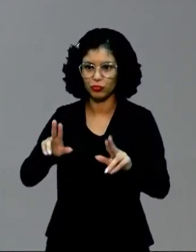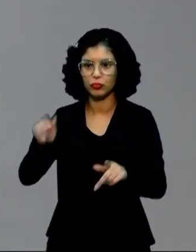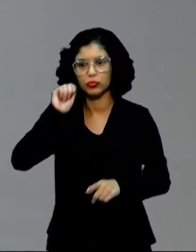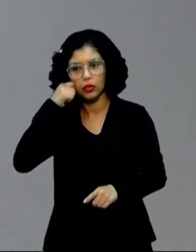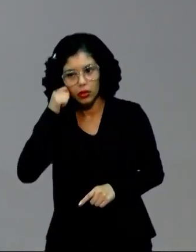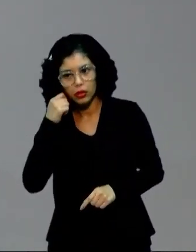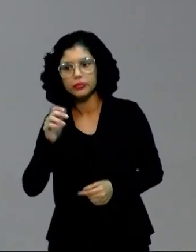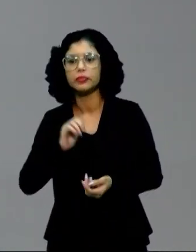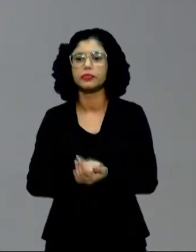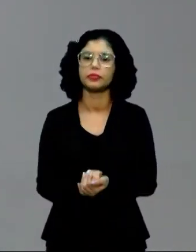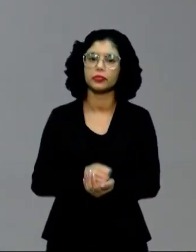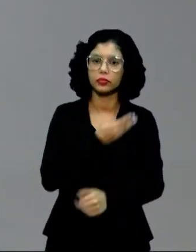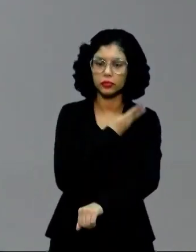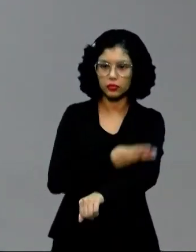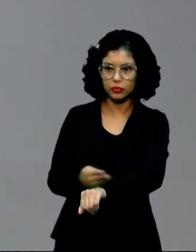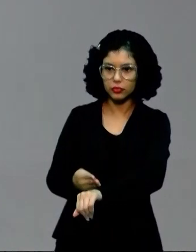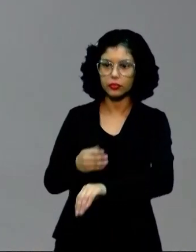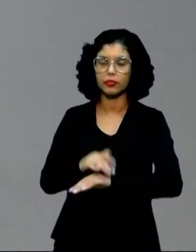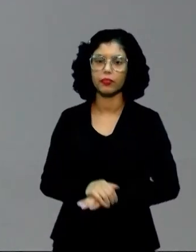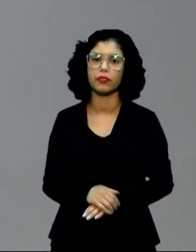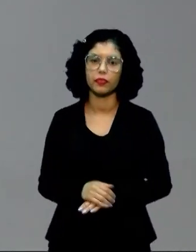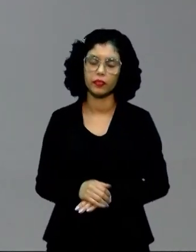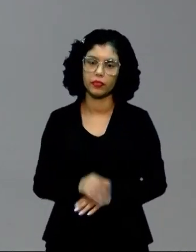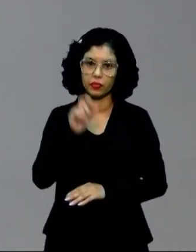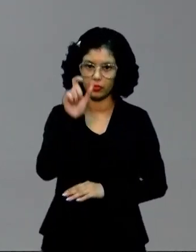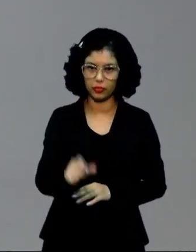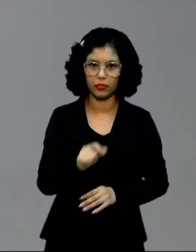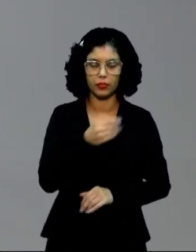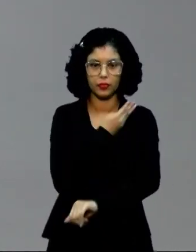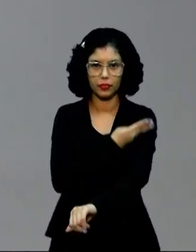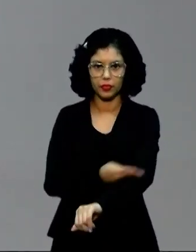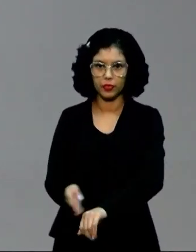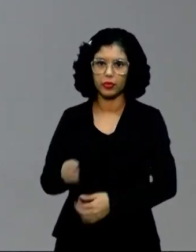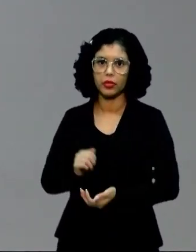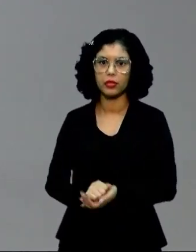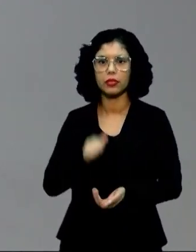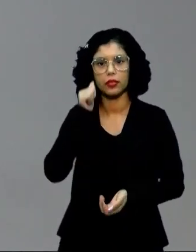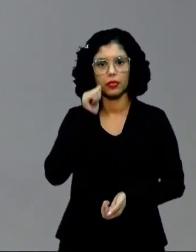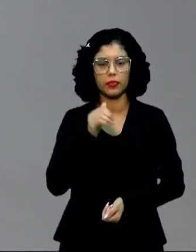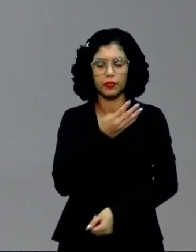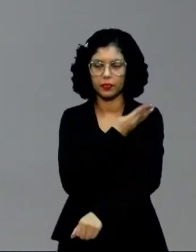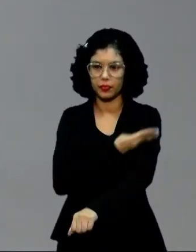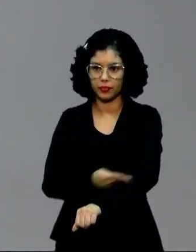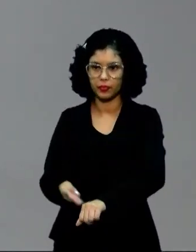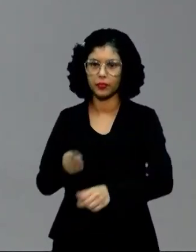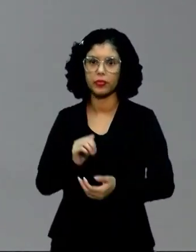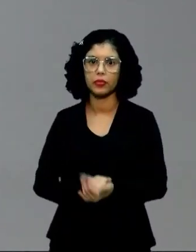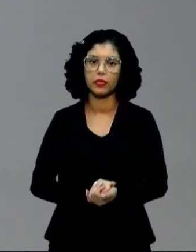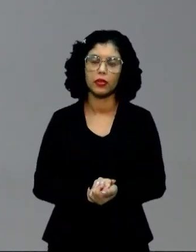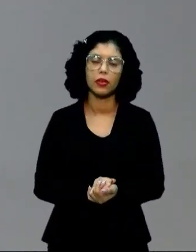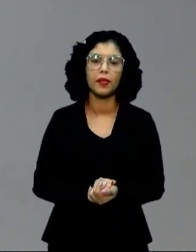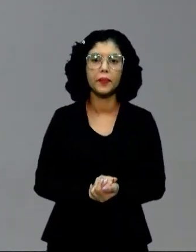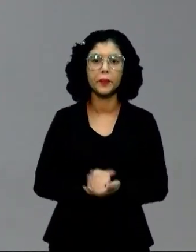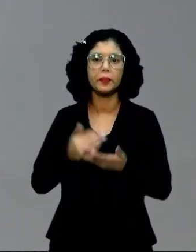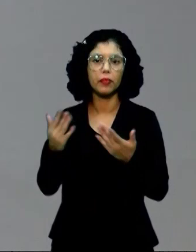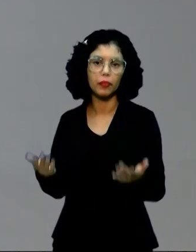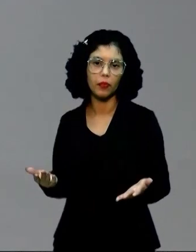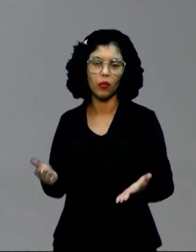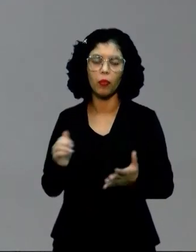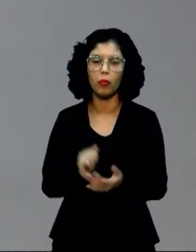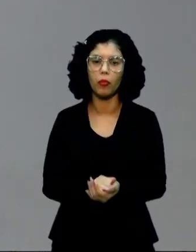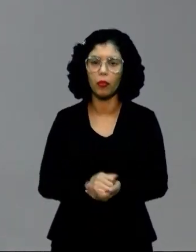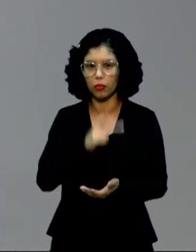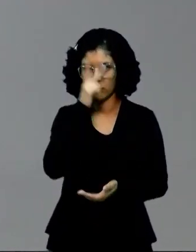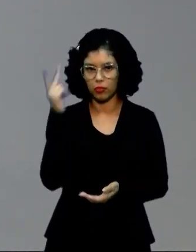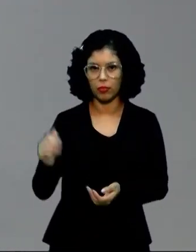Enquanto o personagem principal ali é branco, a esposa é branca, perdão,